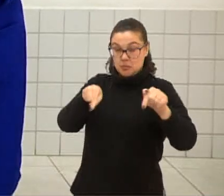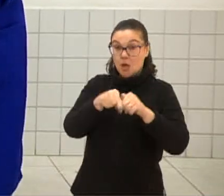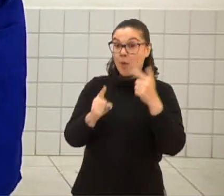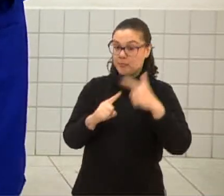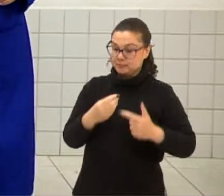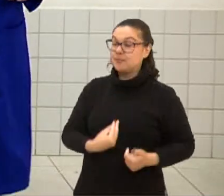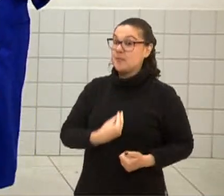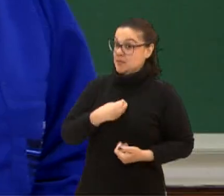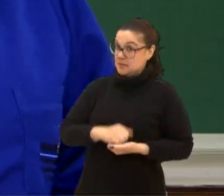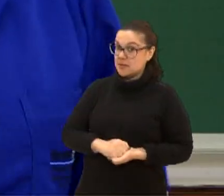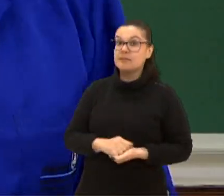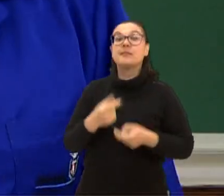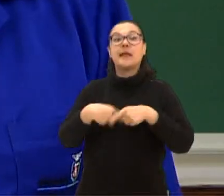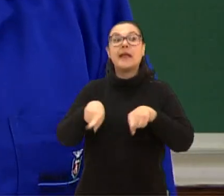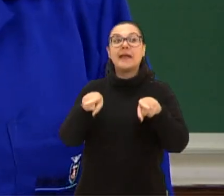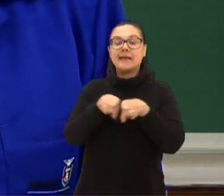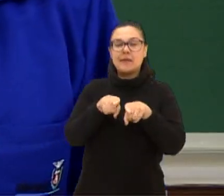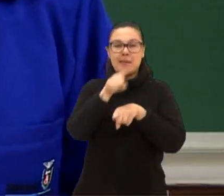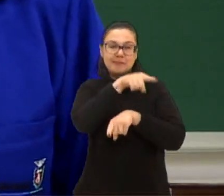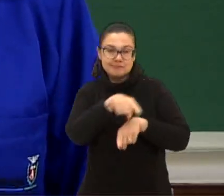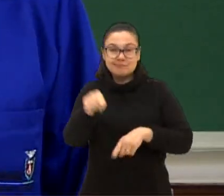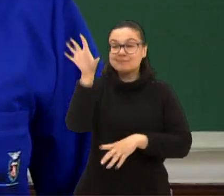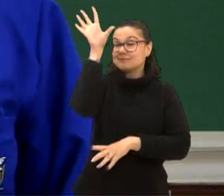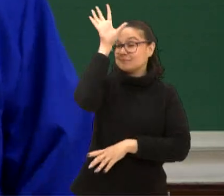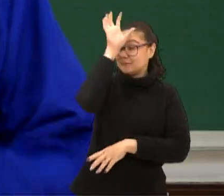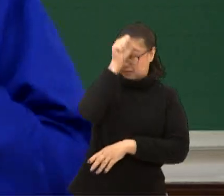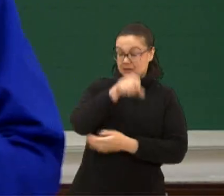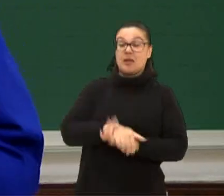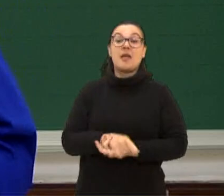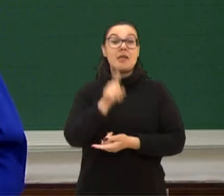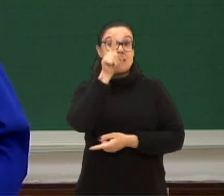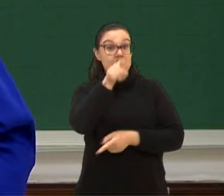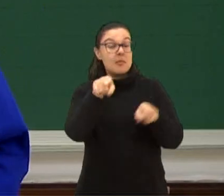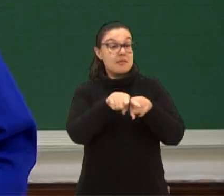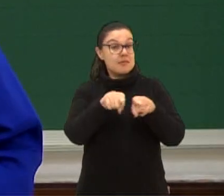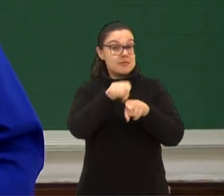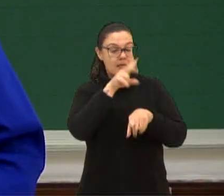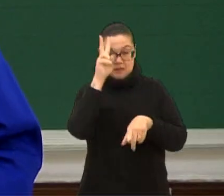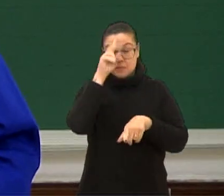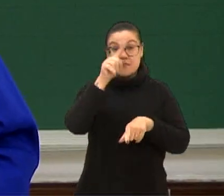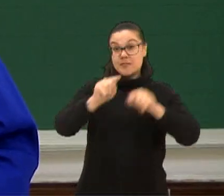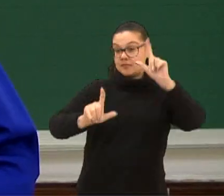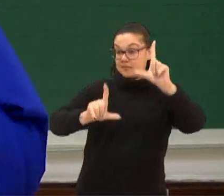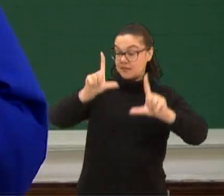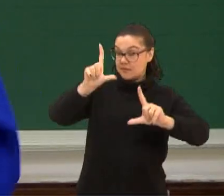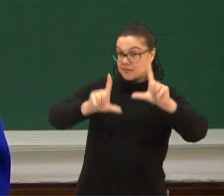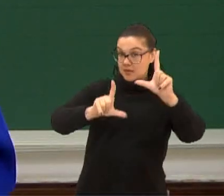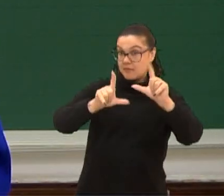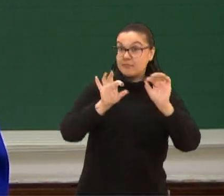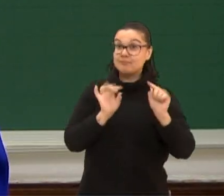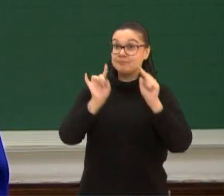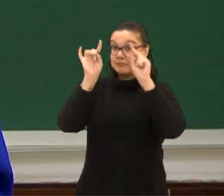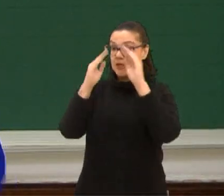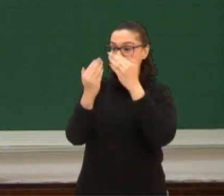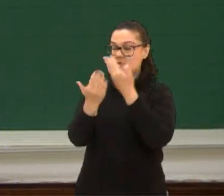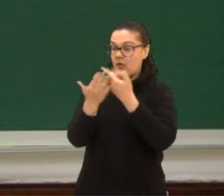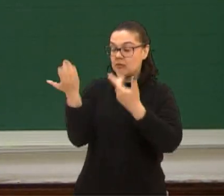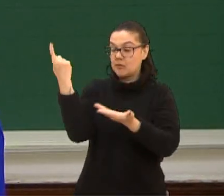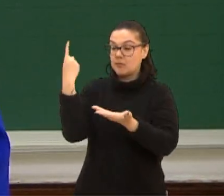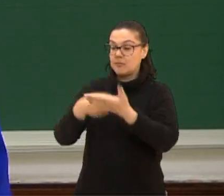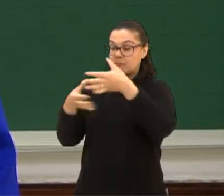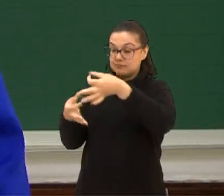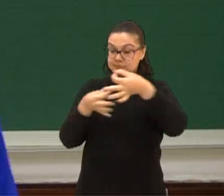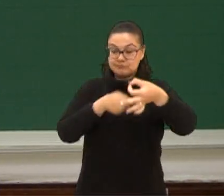vale presença e conhecimento, né? E lembrando também para quem está assistindo pela televisão, pegar as atividades no colégio